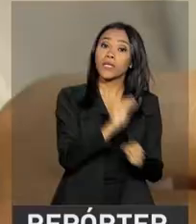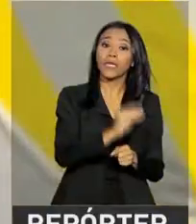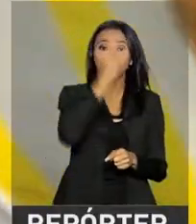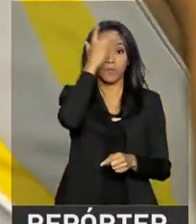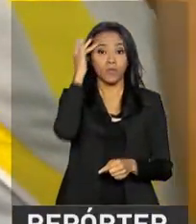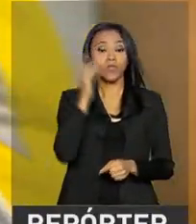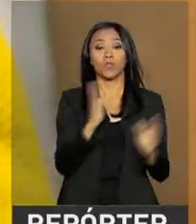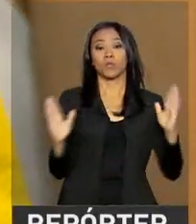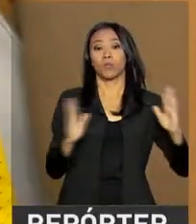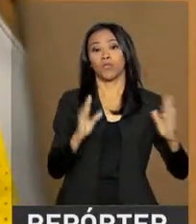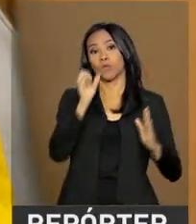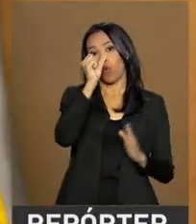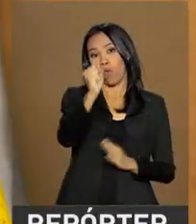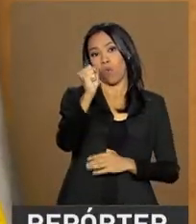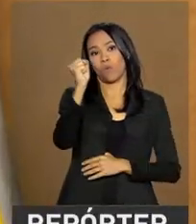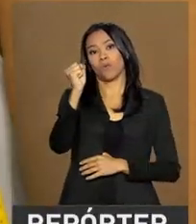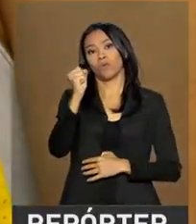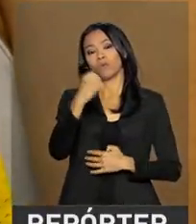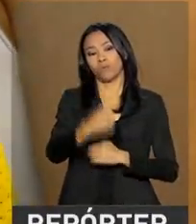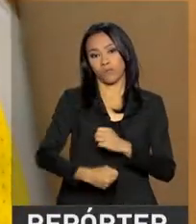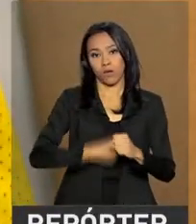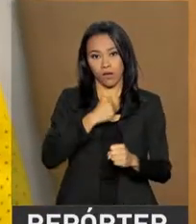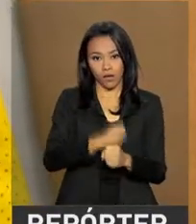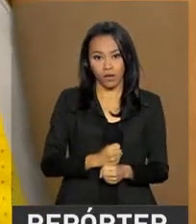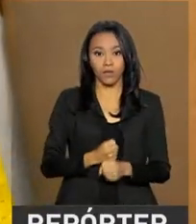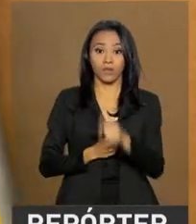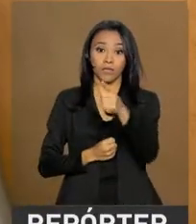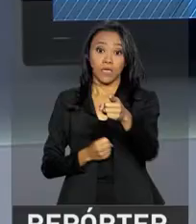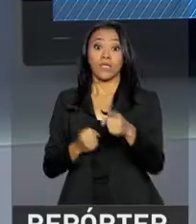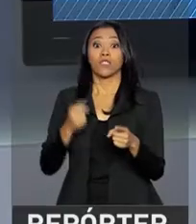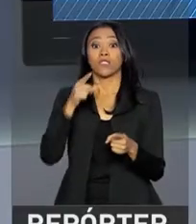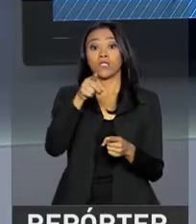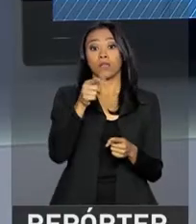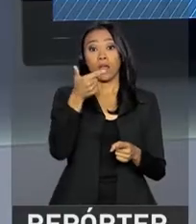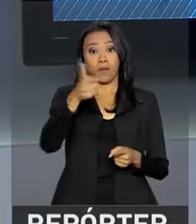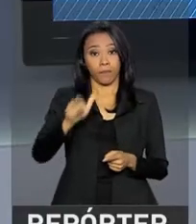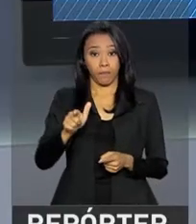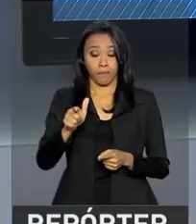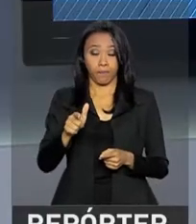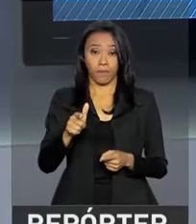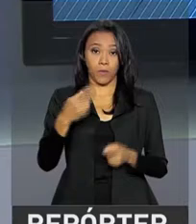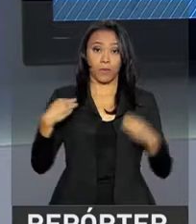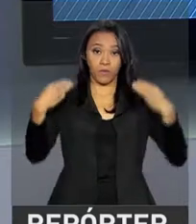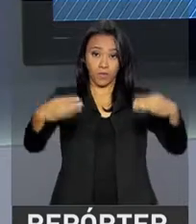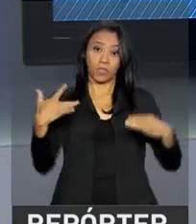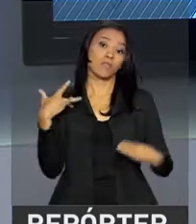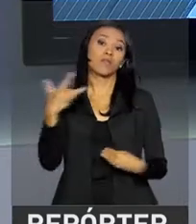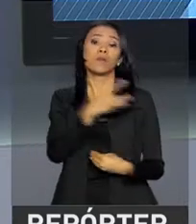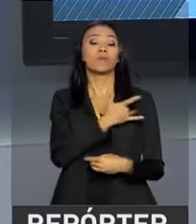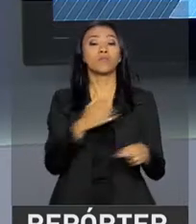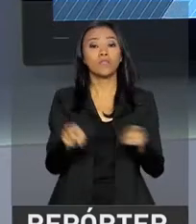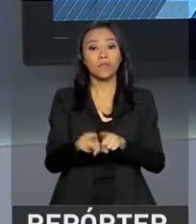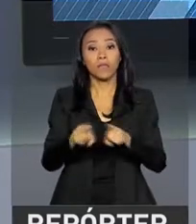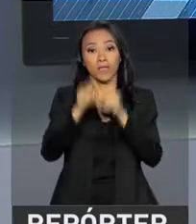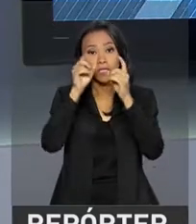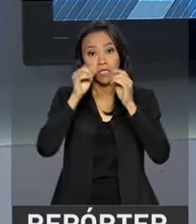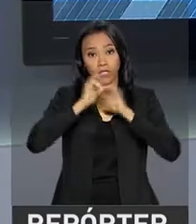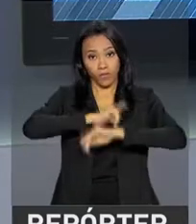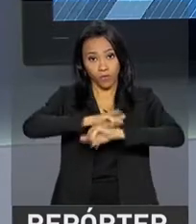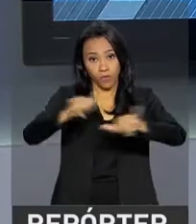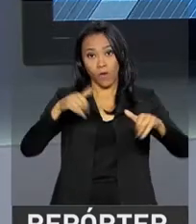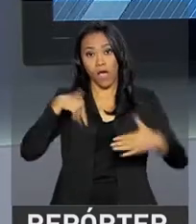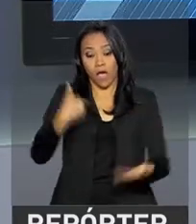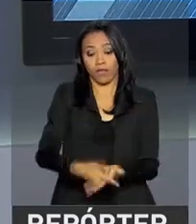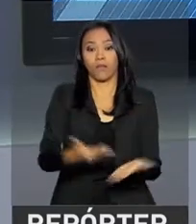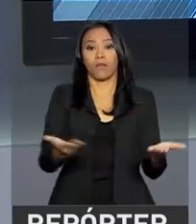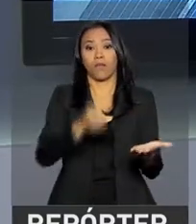anos já a dose padrão tem eficácia por toda a vida o ministério da saúde também informou que até agora o